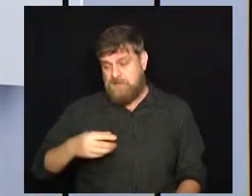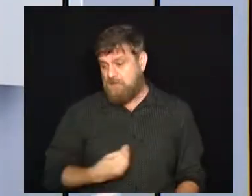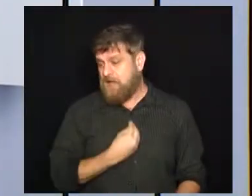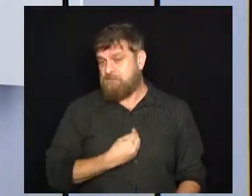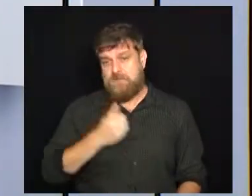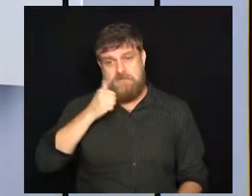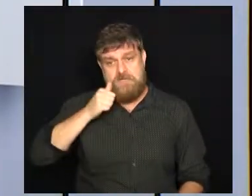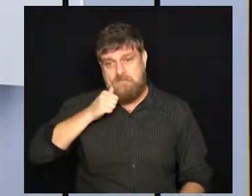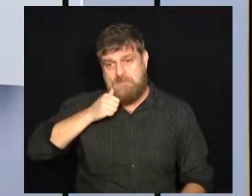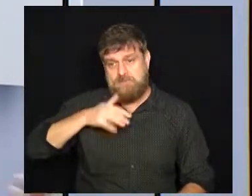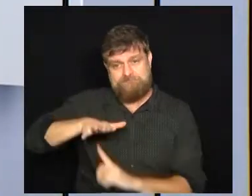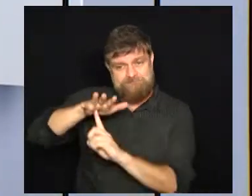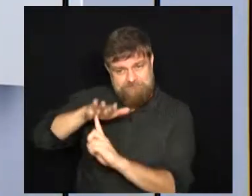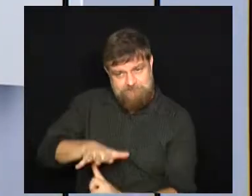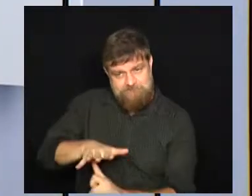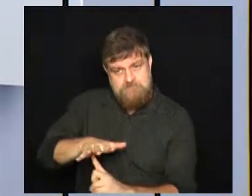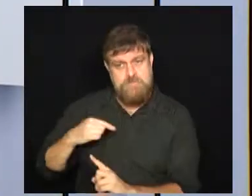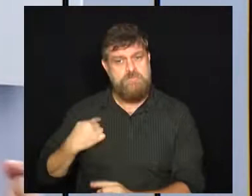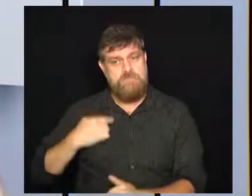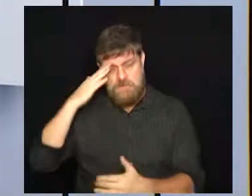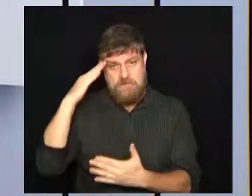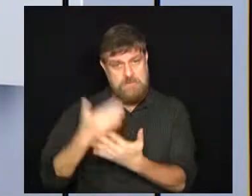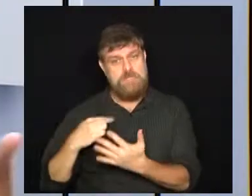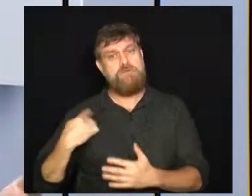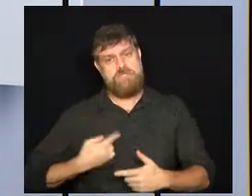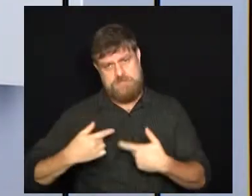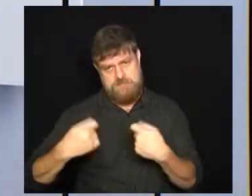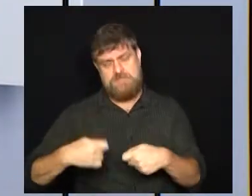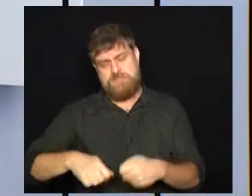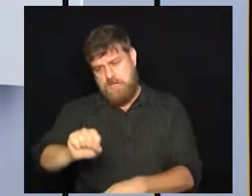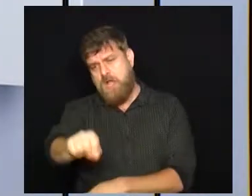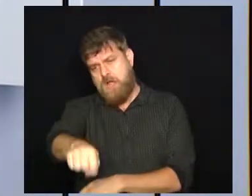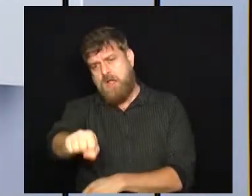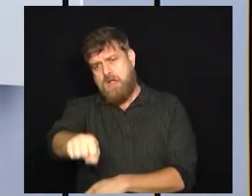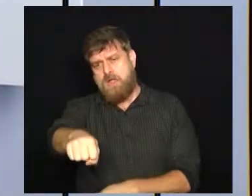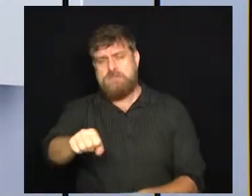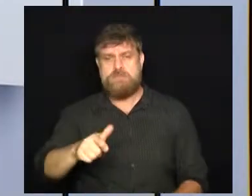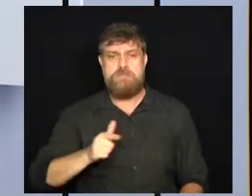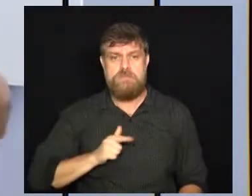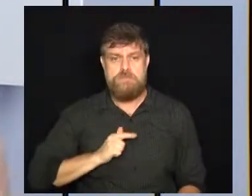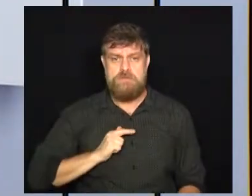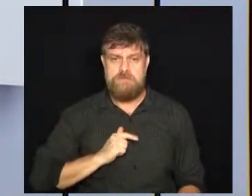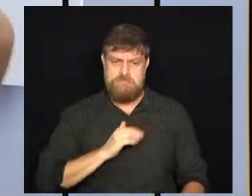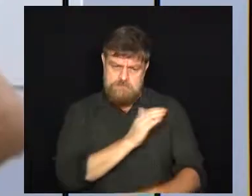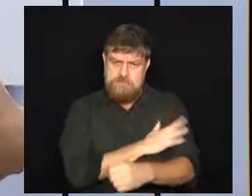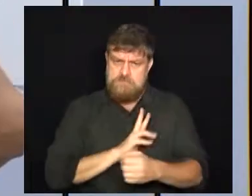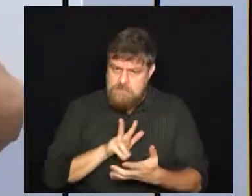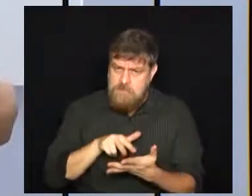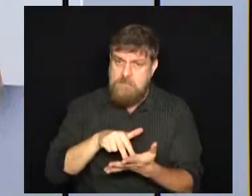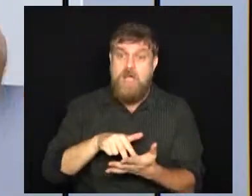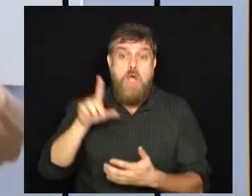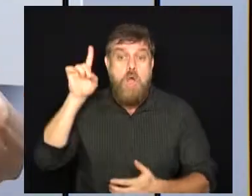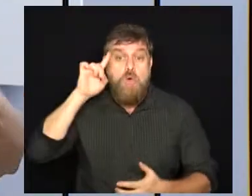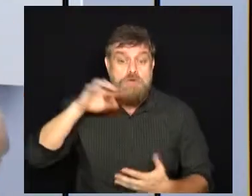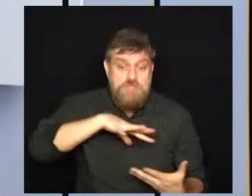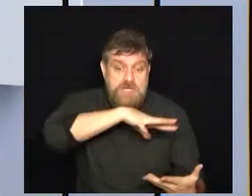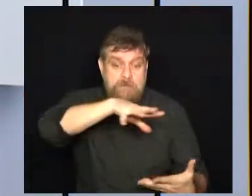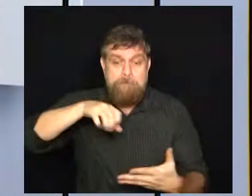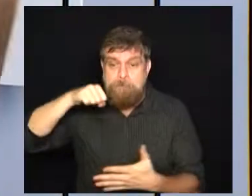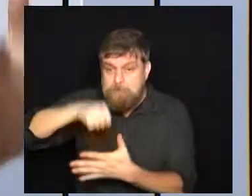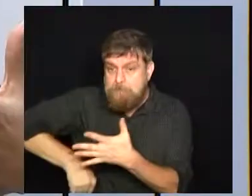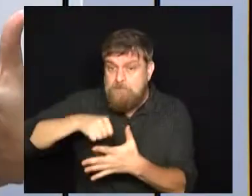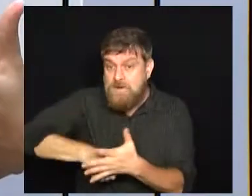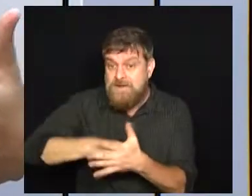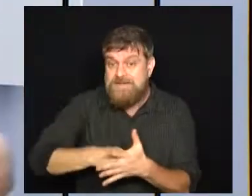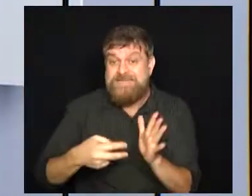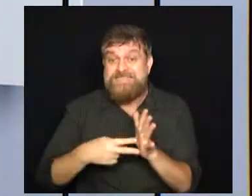mulher. E eu acredito que a gente precisa, sim, afirmar que o Dia Internacional de Luta das Mulheres é um dia